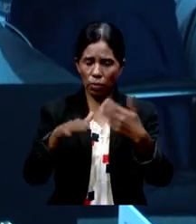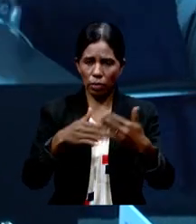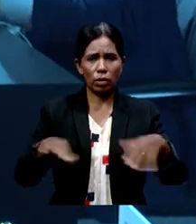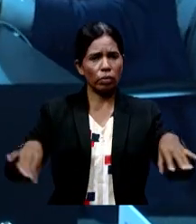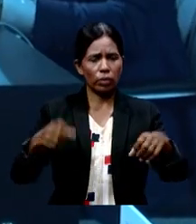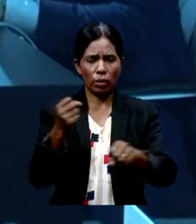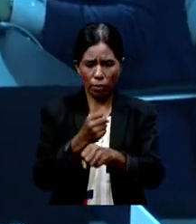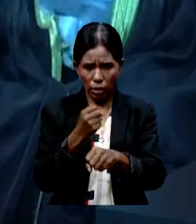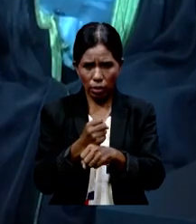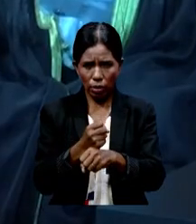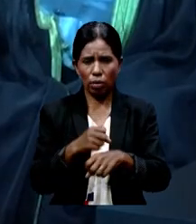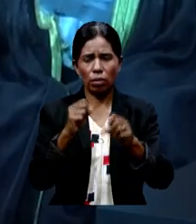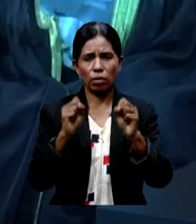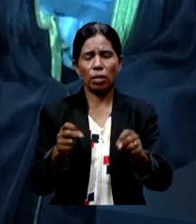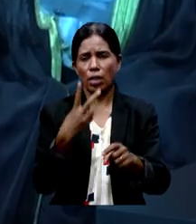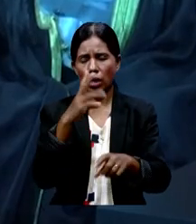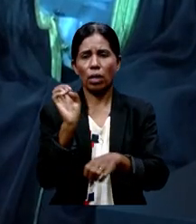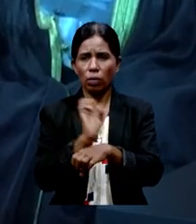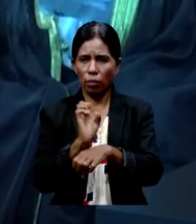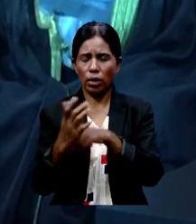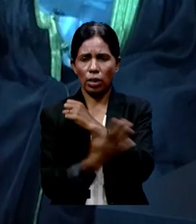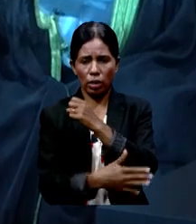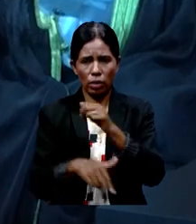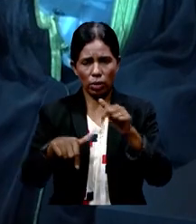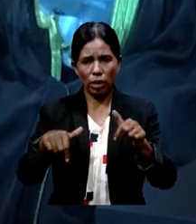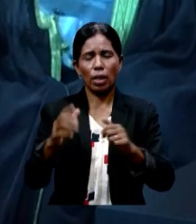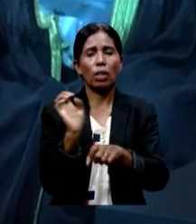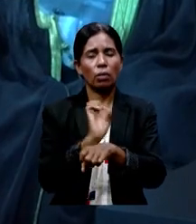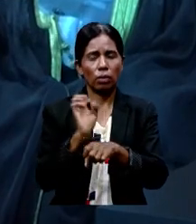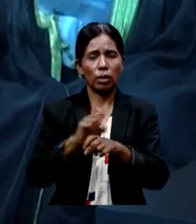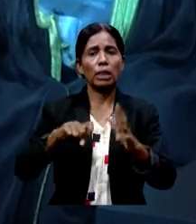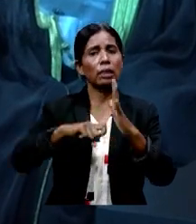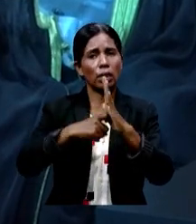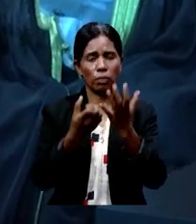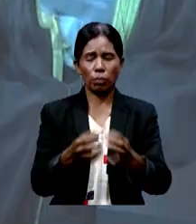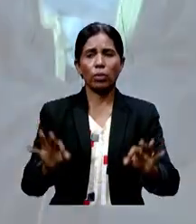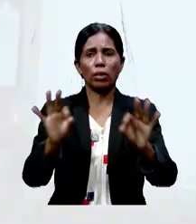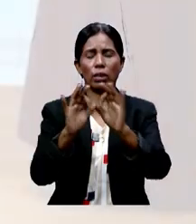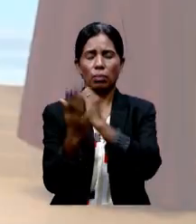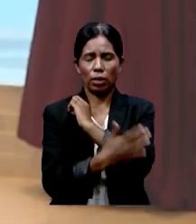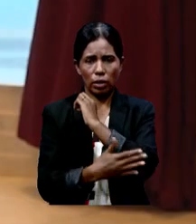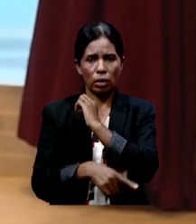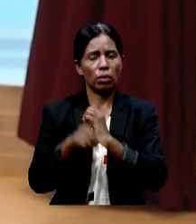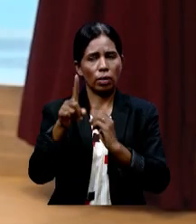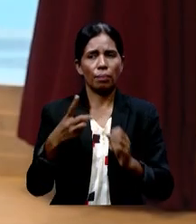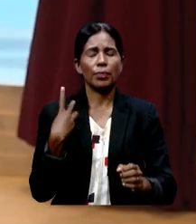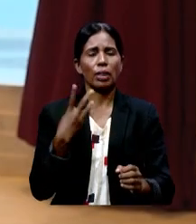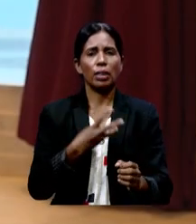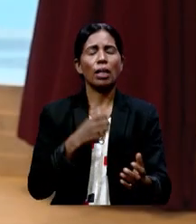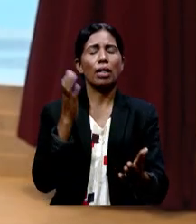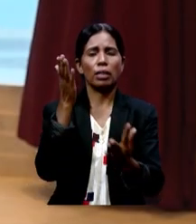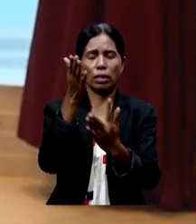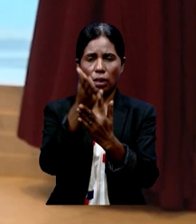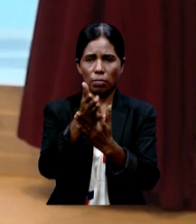macas liutan, ou de melhor a economia e railaran. Também a economia no dar savi importante para a nação soberana ida. Hoje teria adesão para a